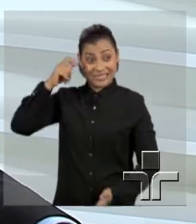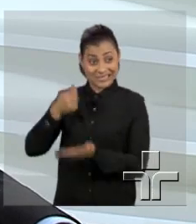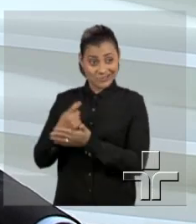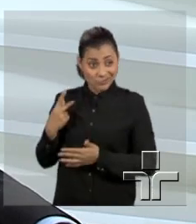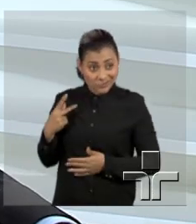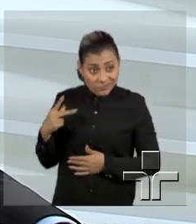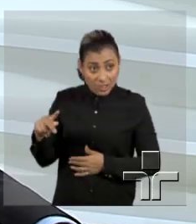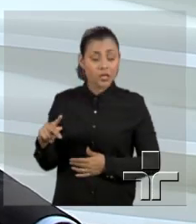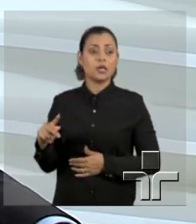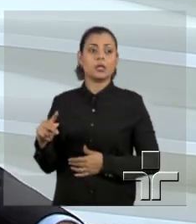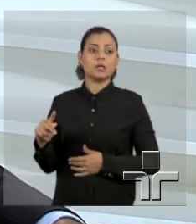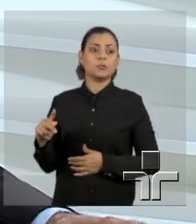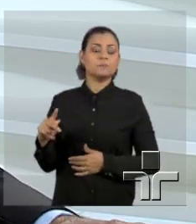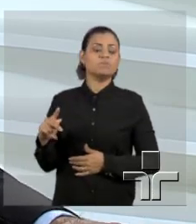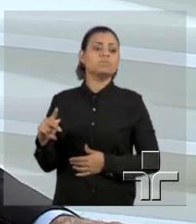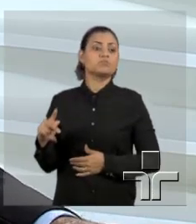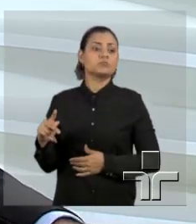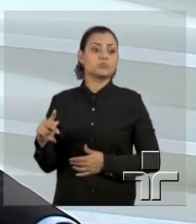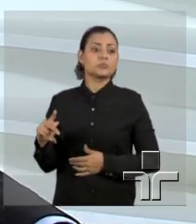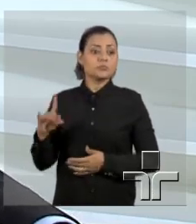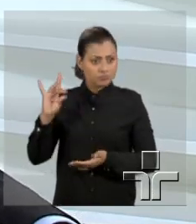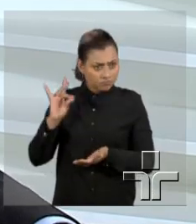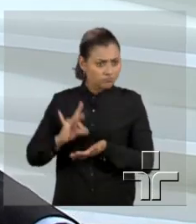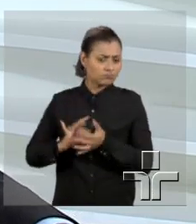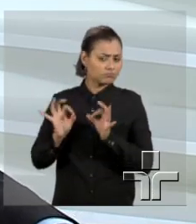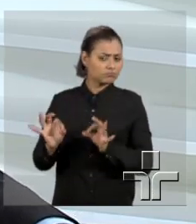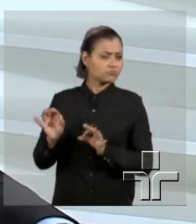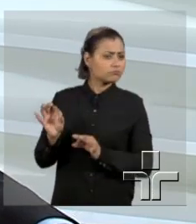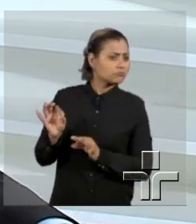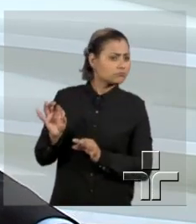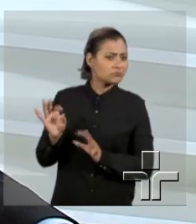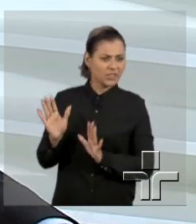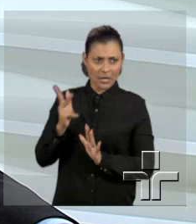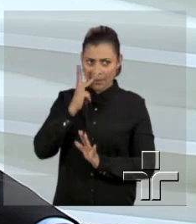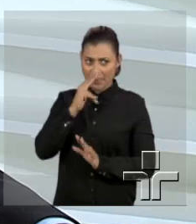em caráter cautelar, prefacial, portanto,